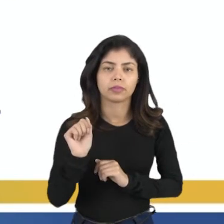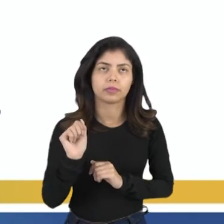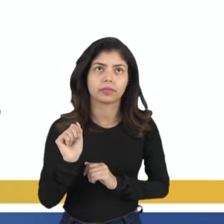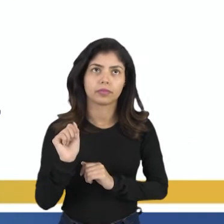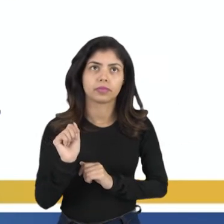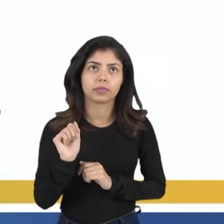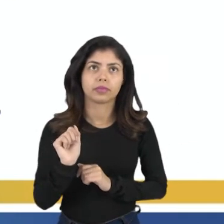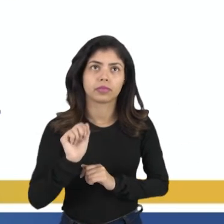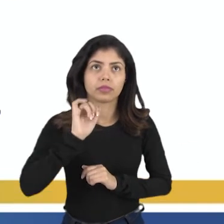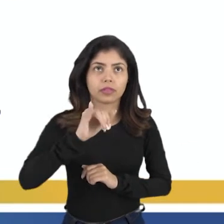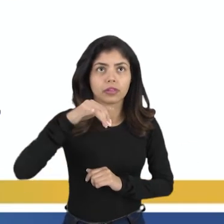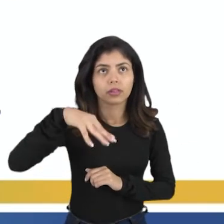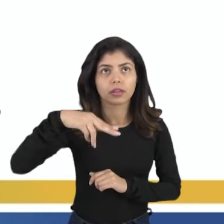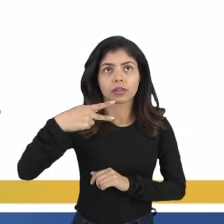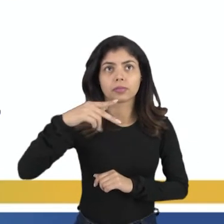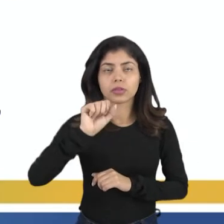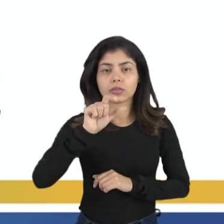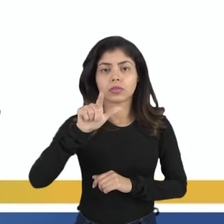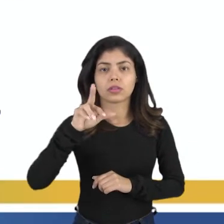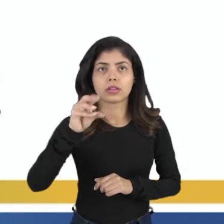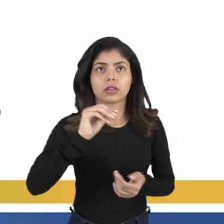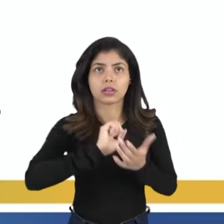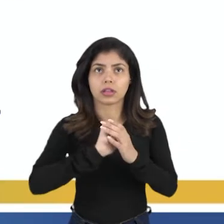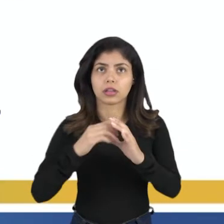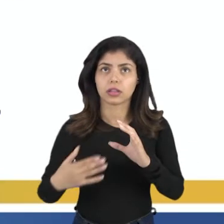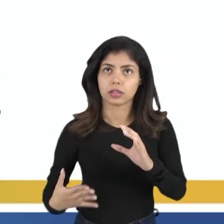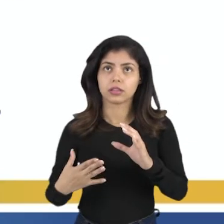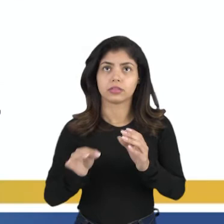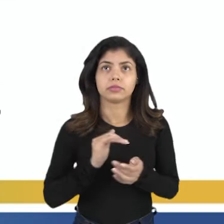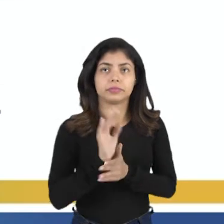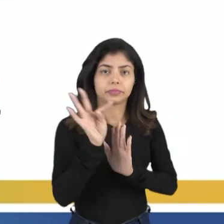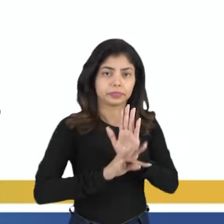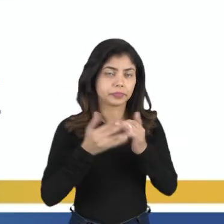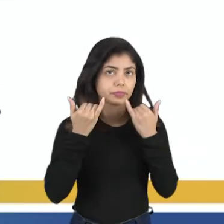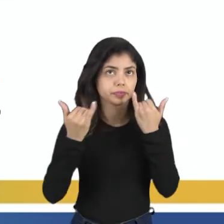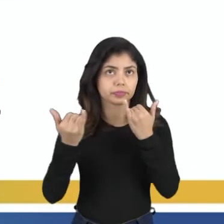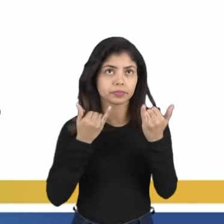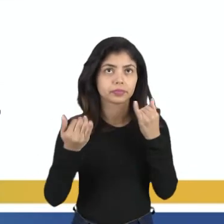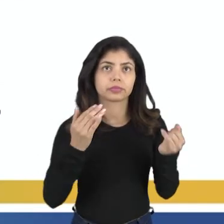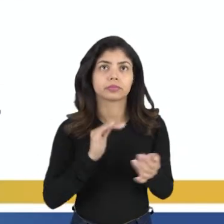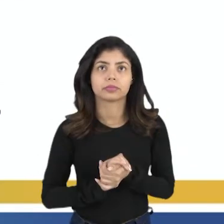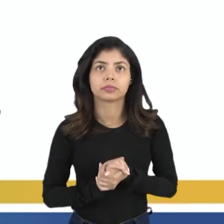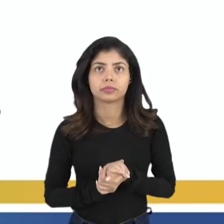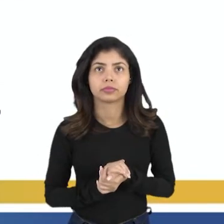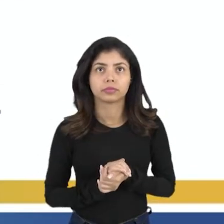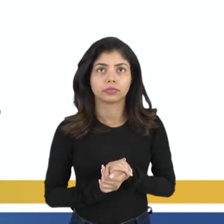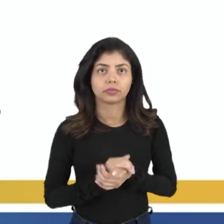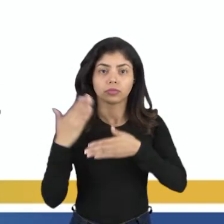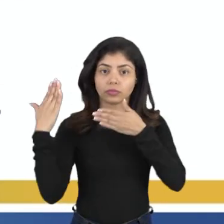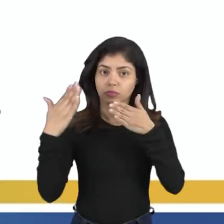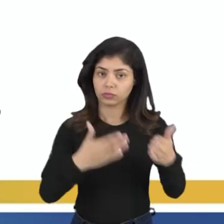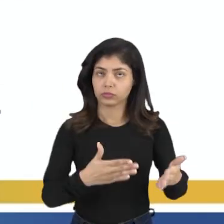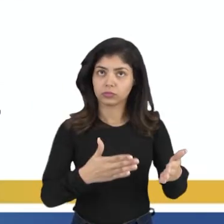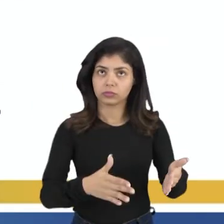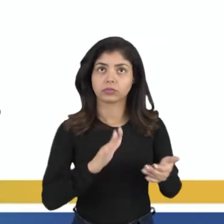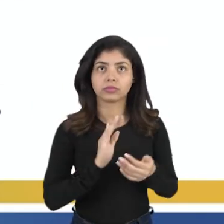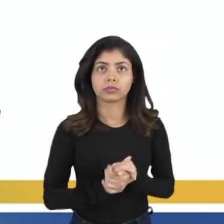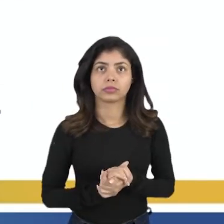letra A, impessoalidade, que é a características de textos informativos. Na